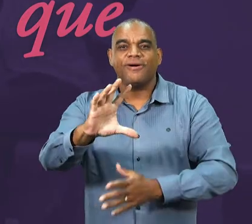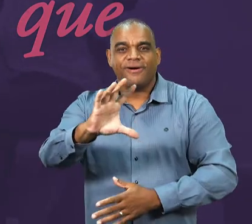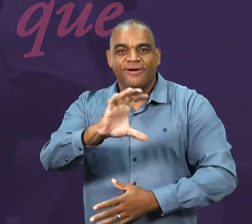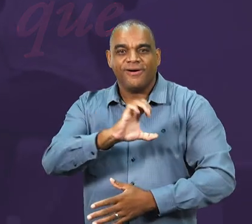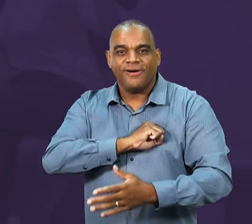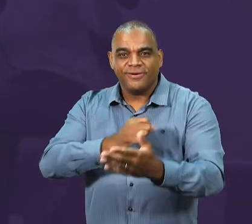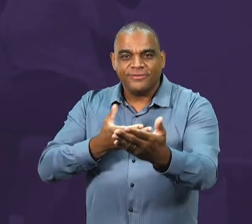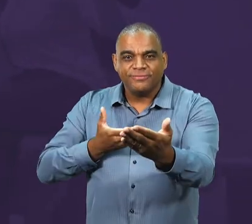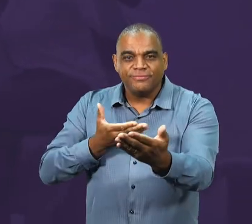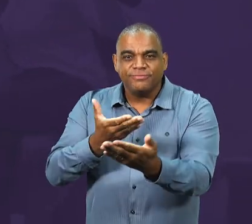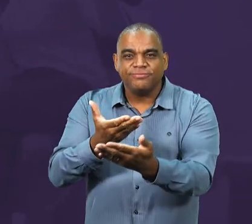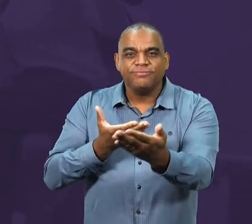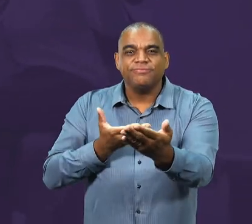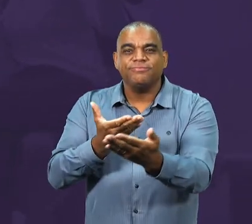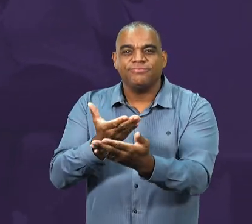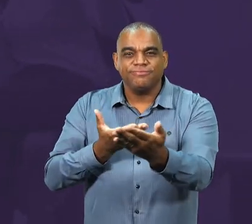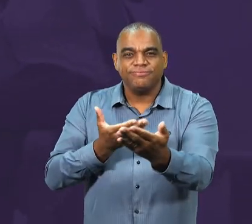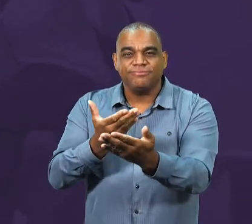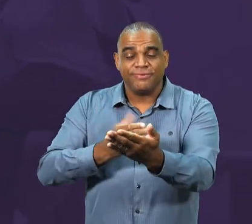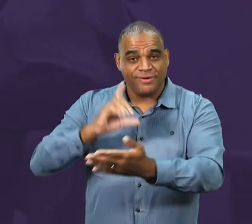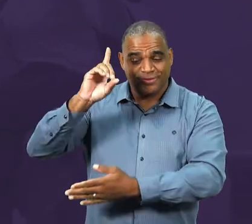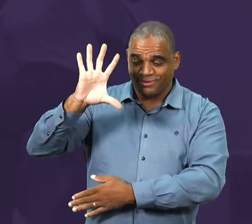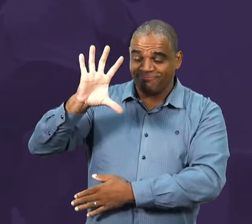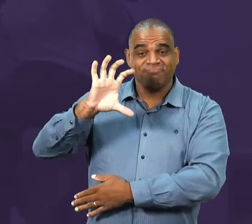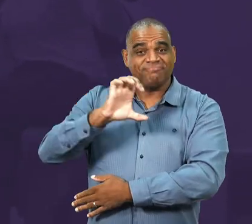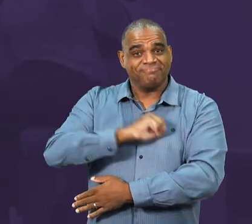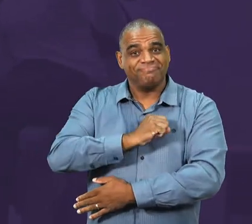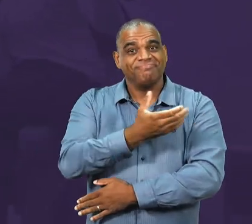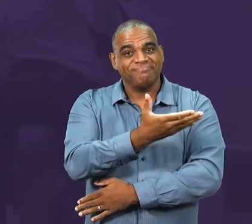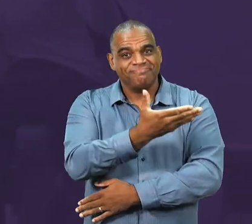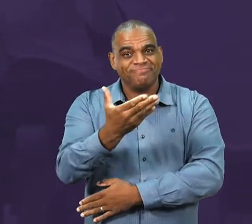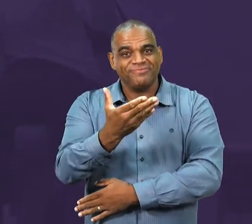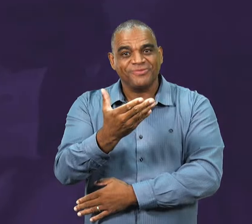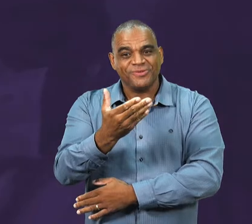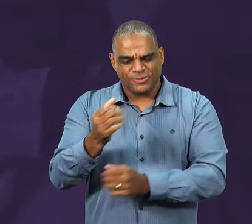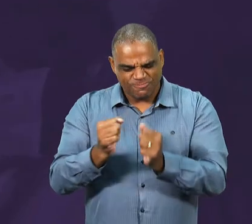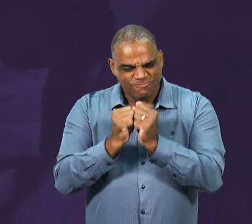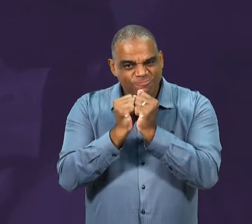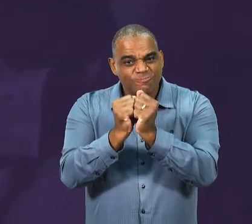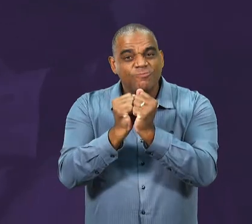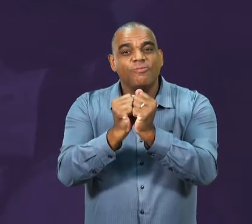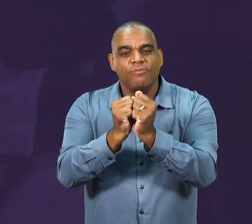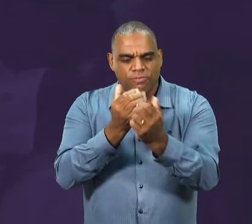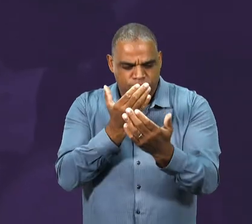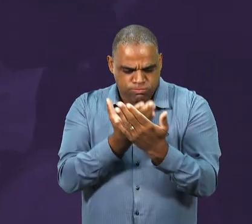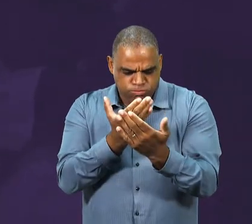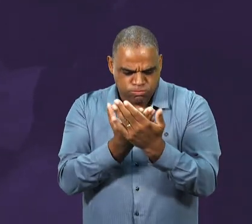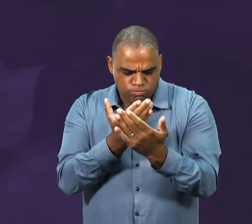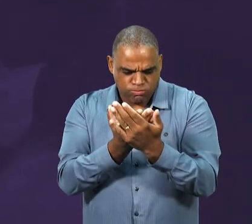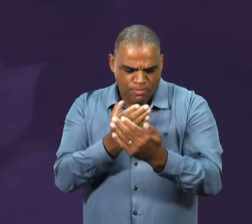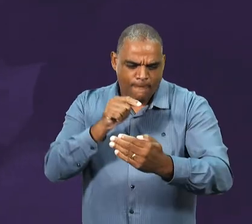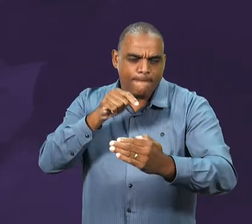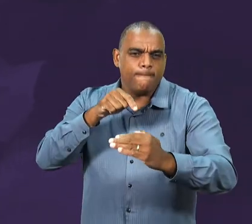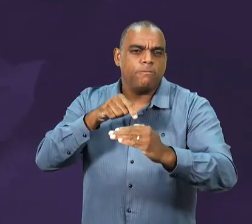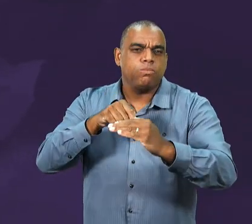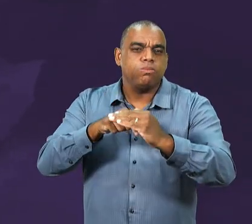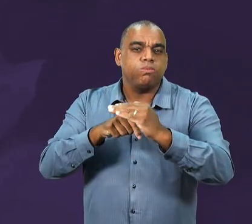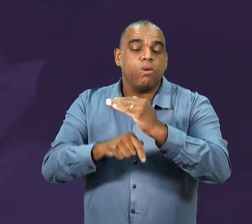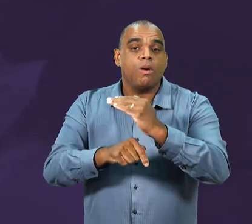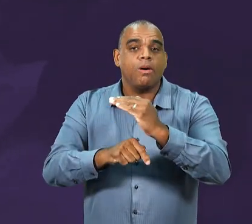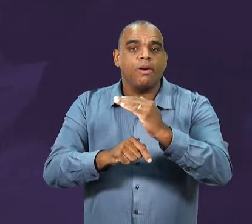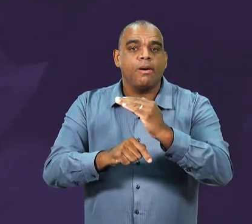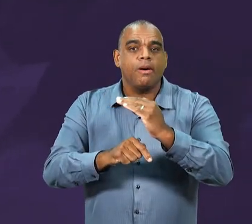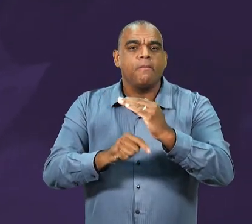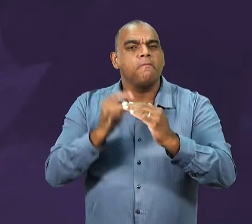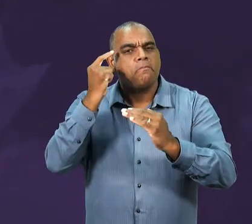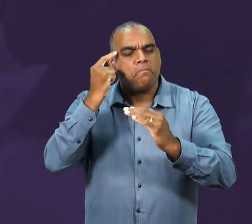em comunhão, amando uns aos outros, como Ele nos amou. Vamos juntos explorar